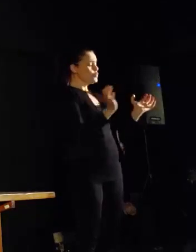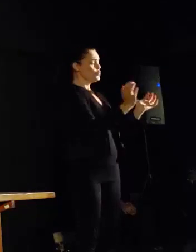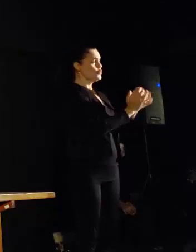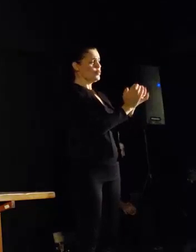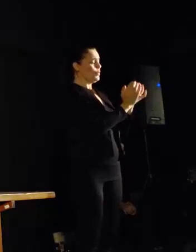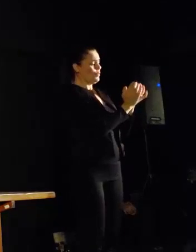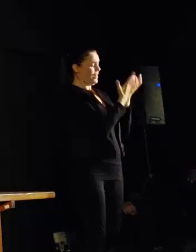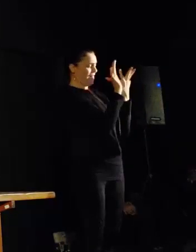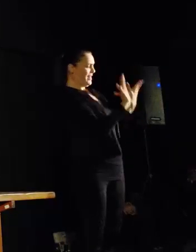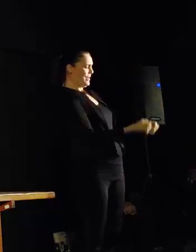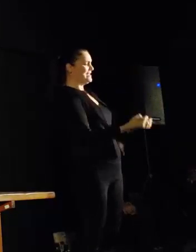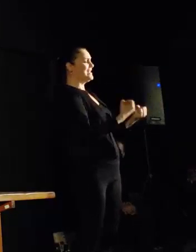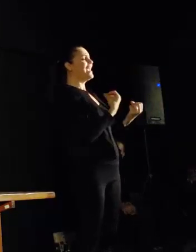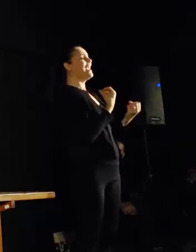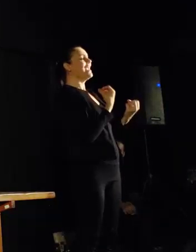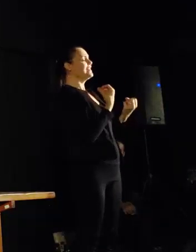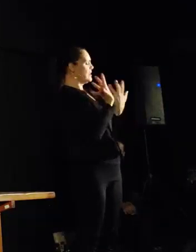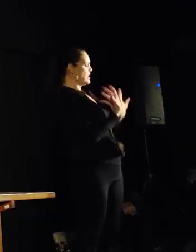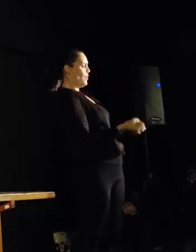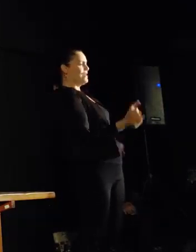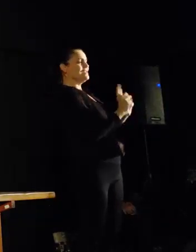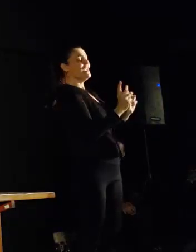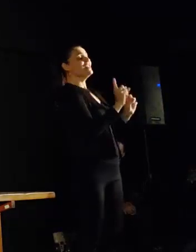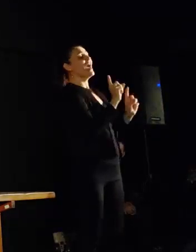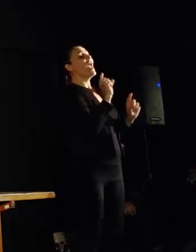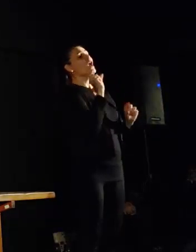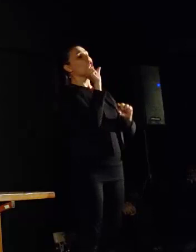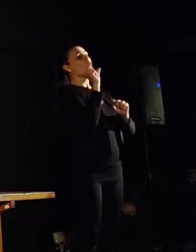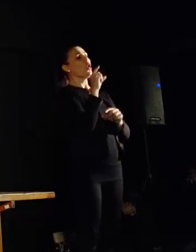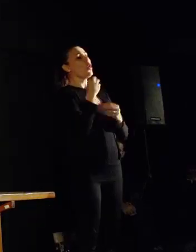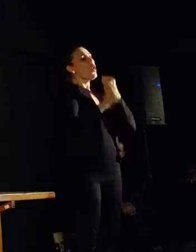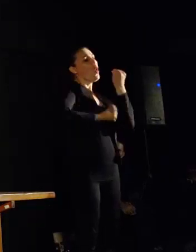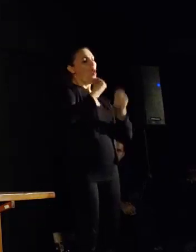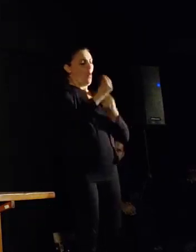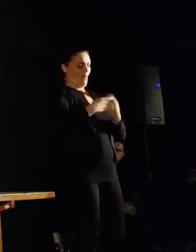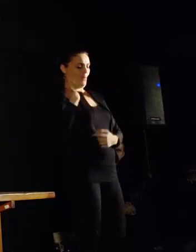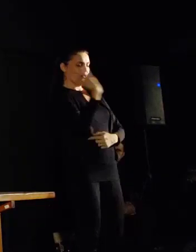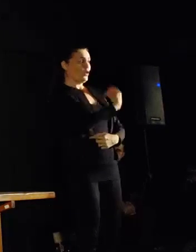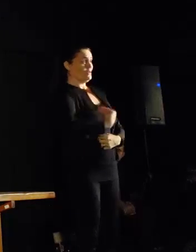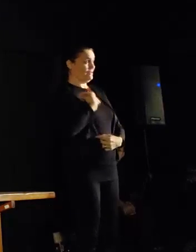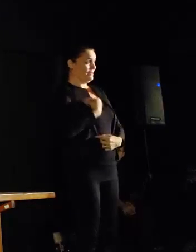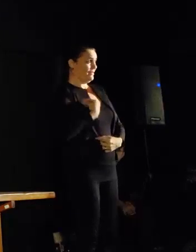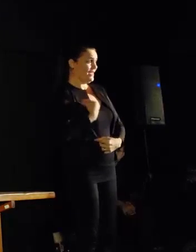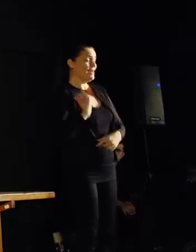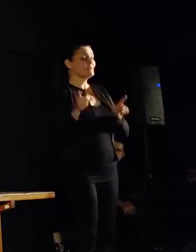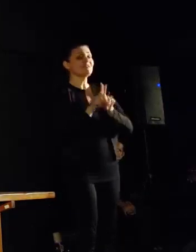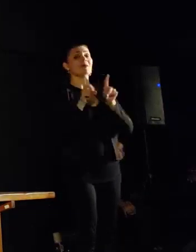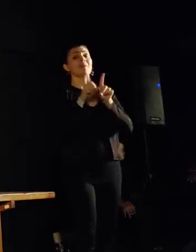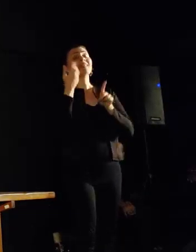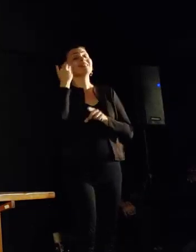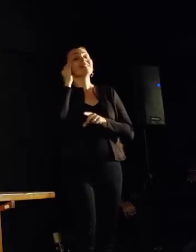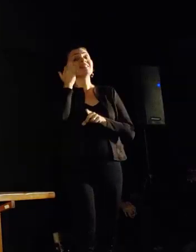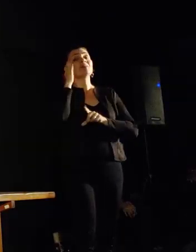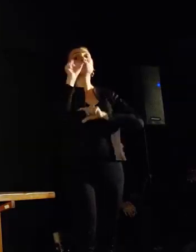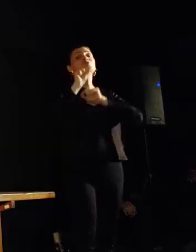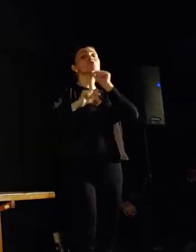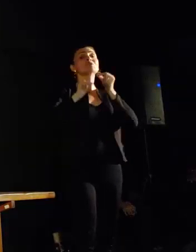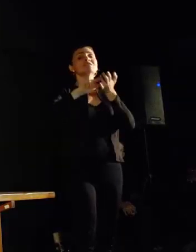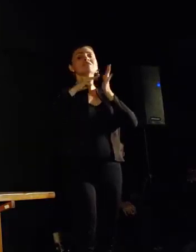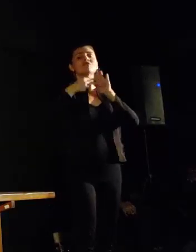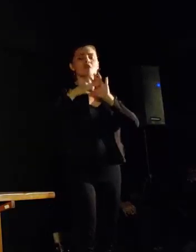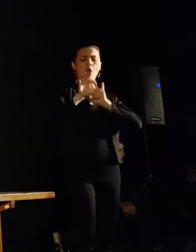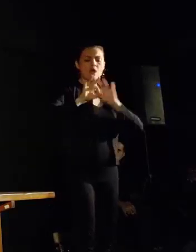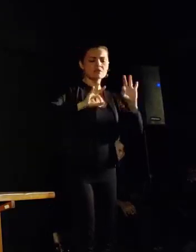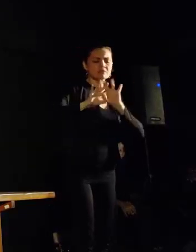vivemos. Certo? Isso que é o elemento insuportável. Certo? É a maneira com que nós entendemos o que significa organizar